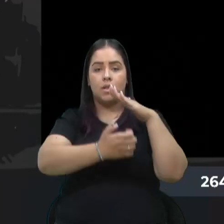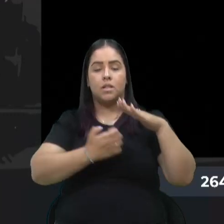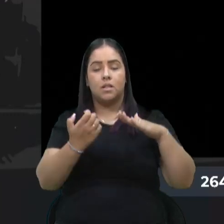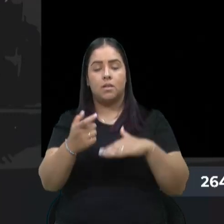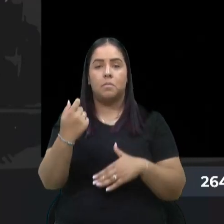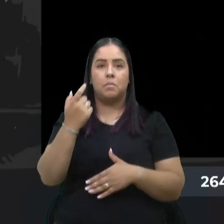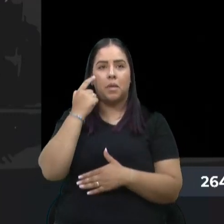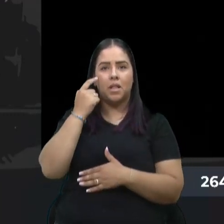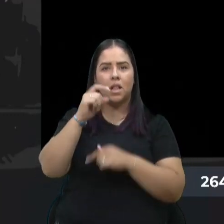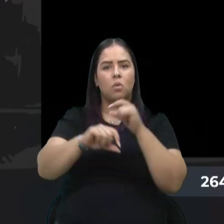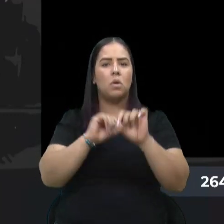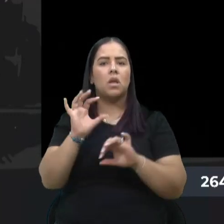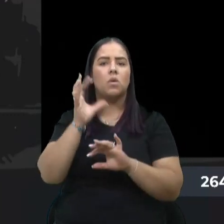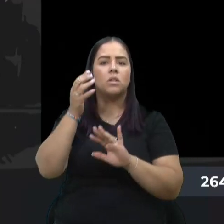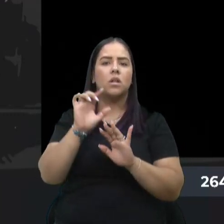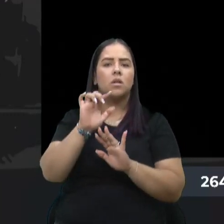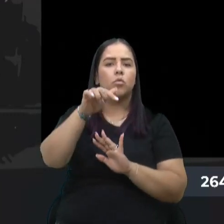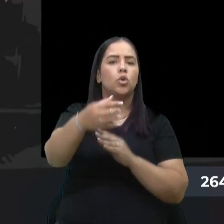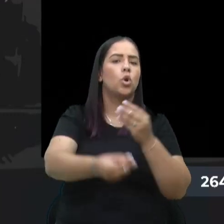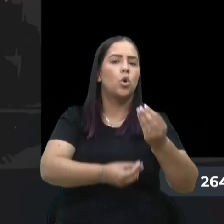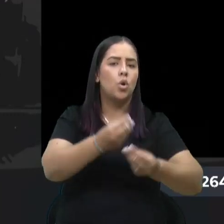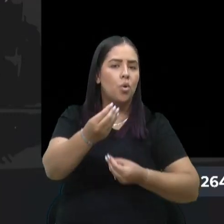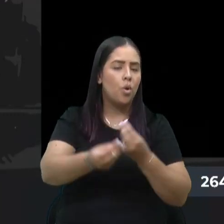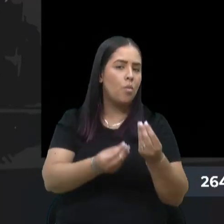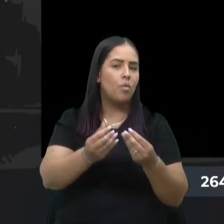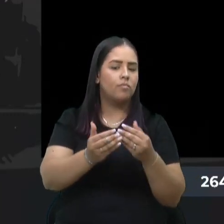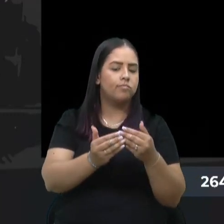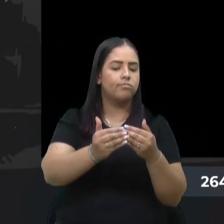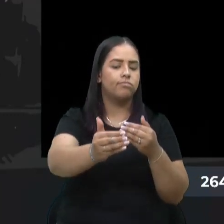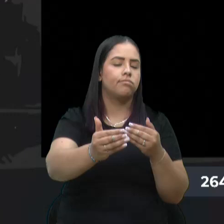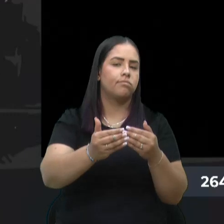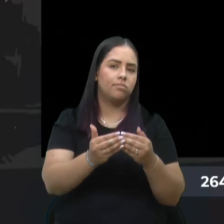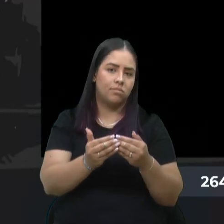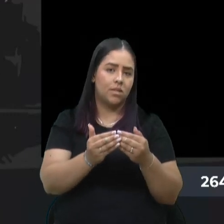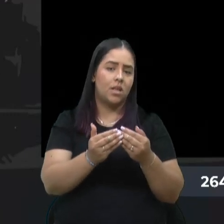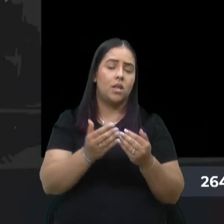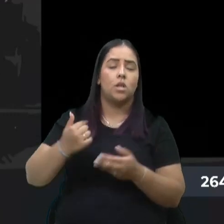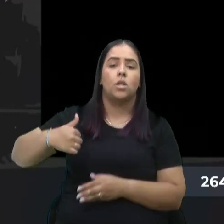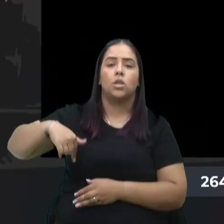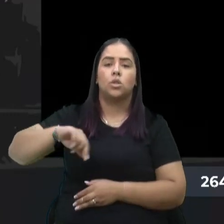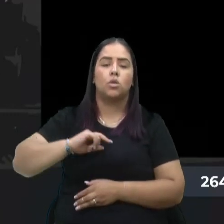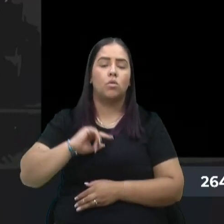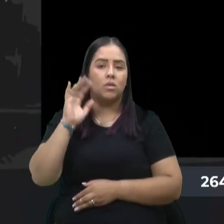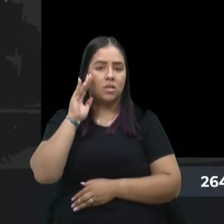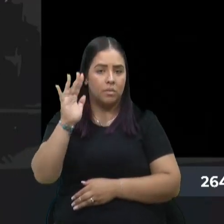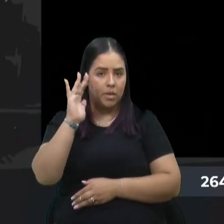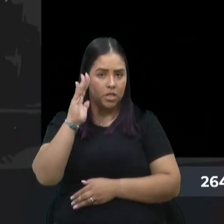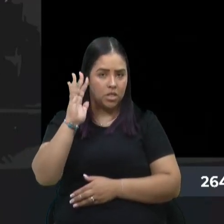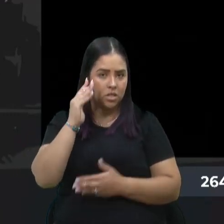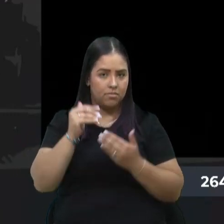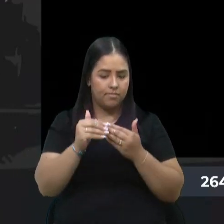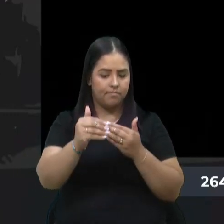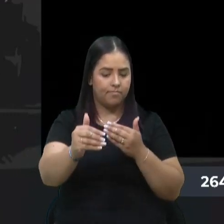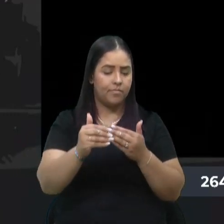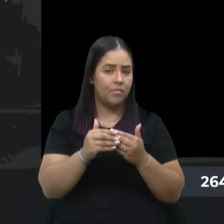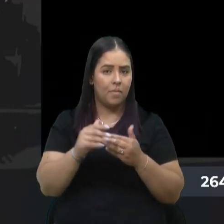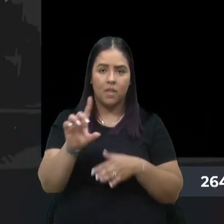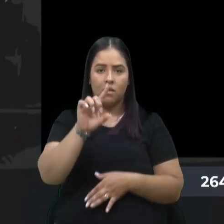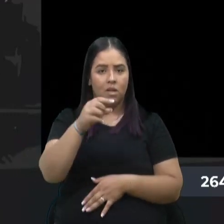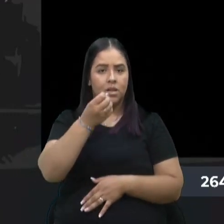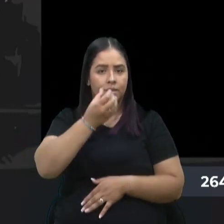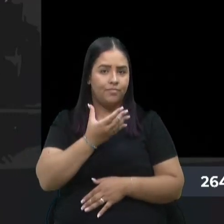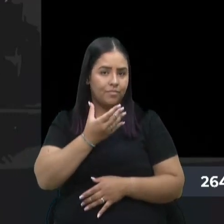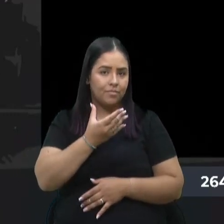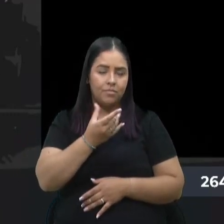simulações. O que vai acontecer, como é que vai ser daqui para frente. E as nossas perspectivas não são muito